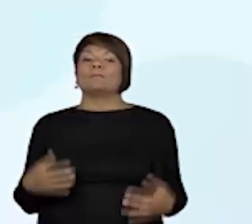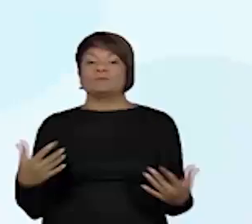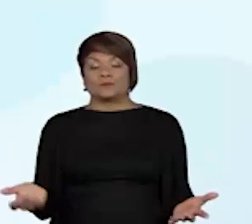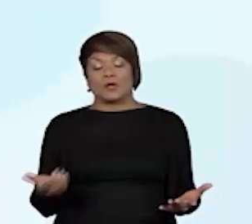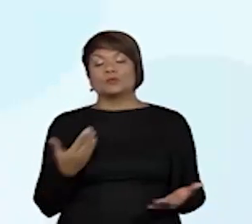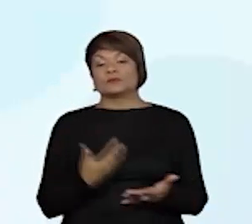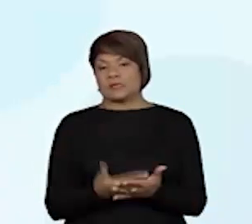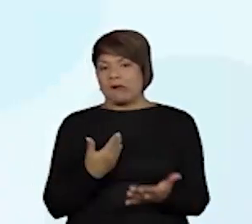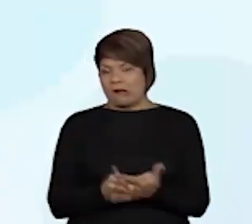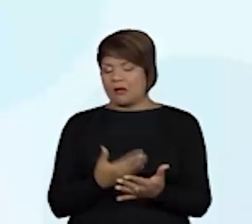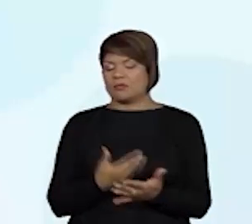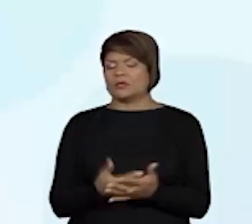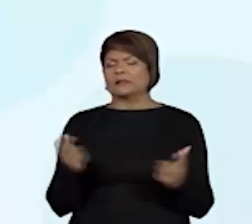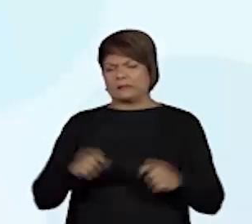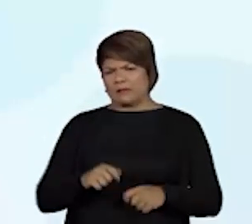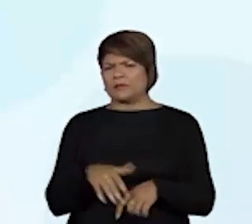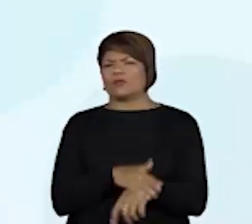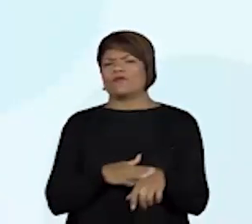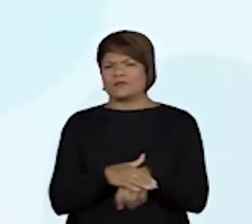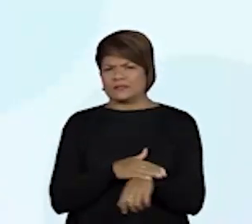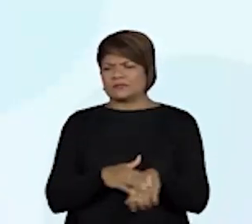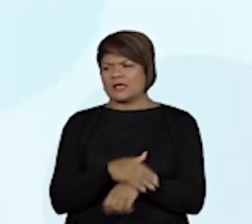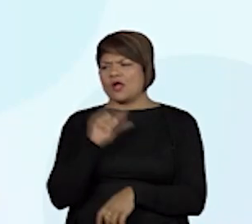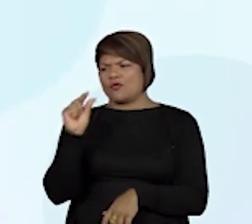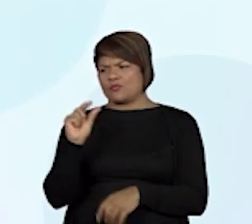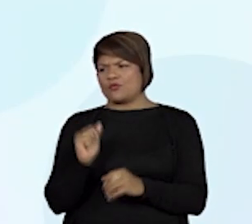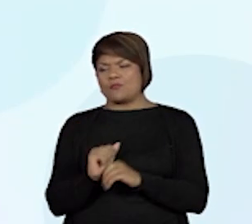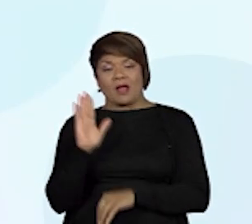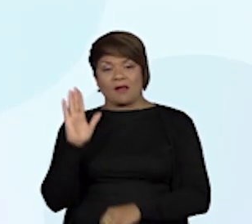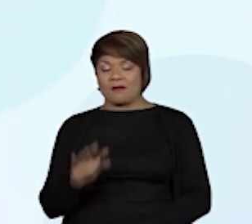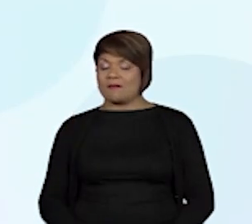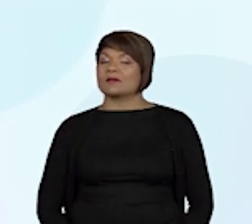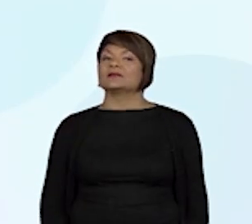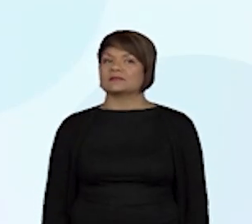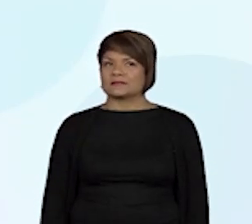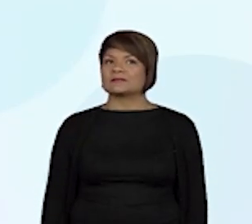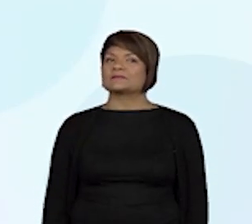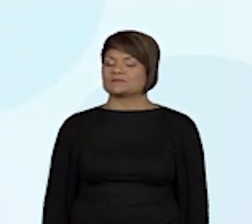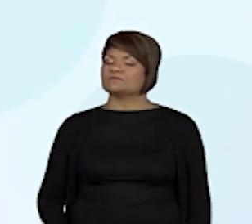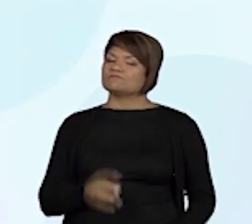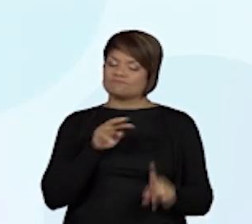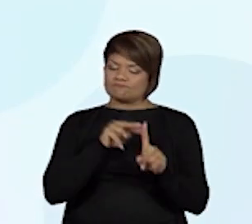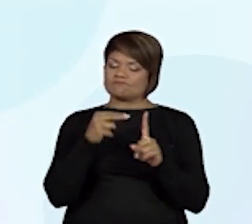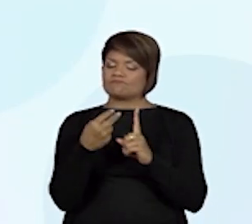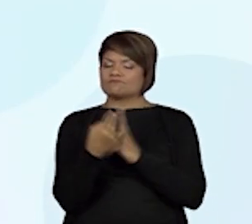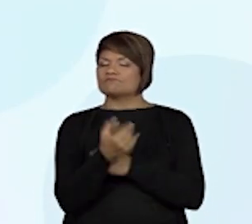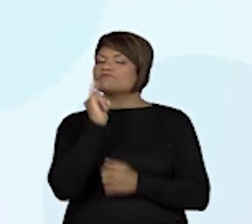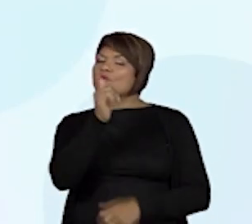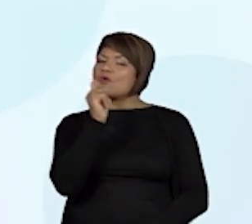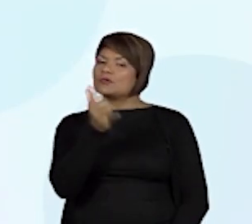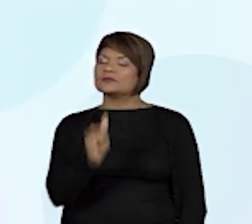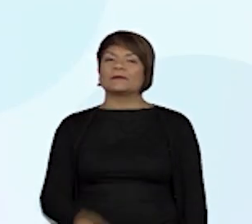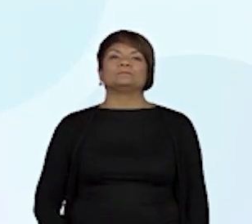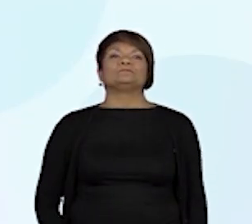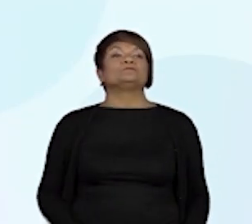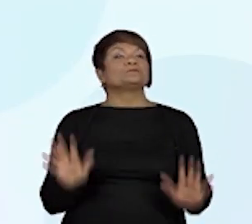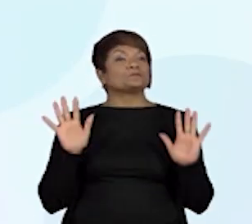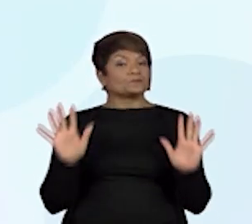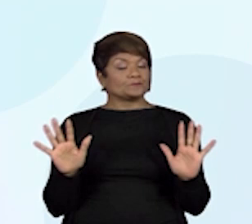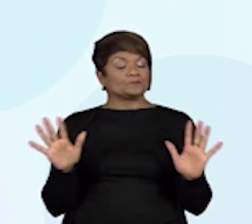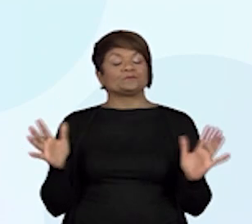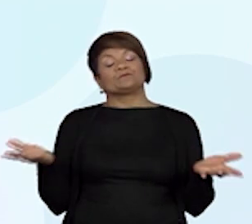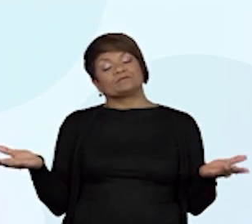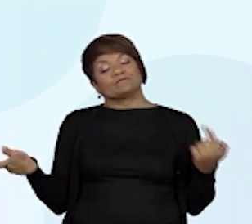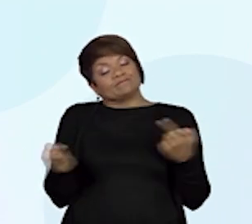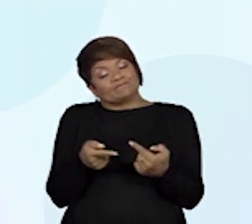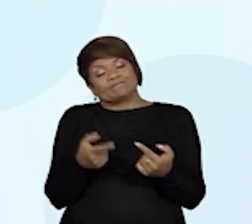conversar muito mais, vocês tentarem contar a história de diferentes formas, mas a aula passa